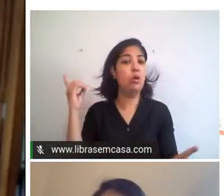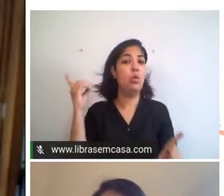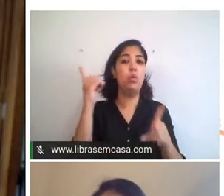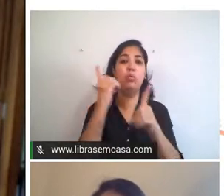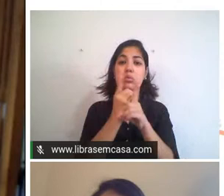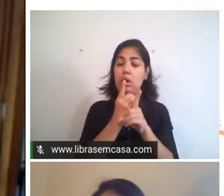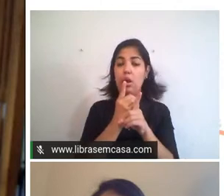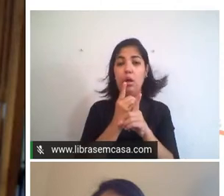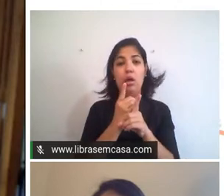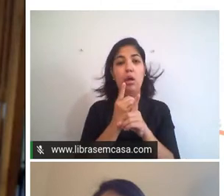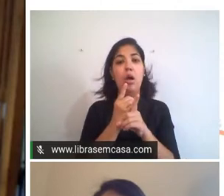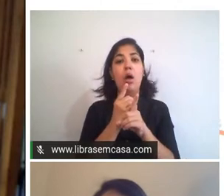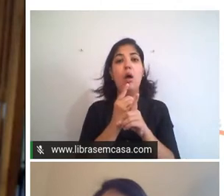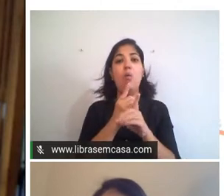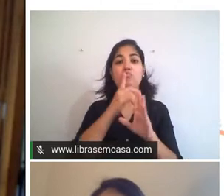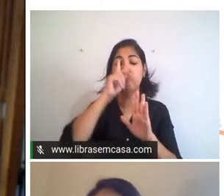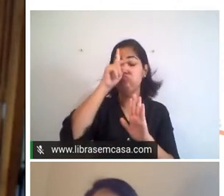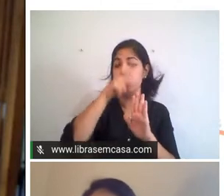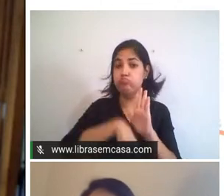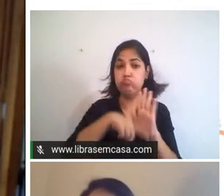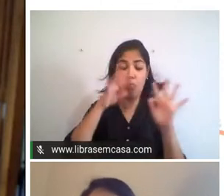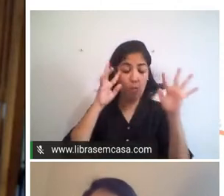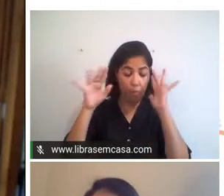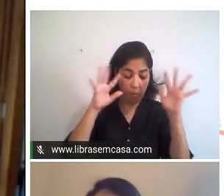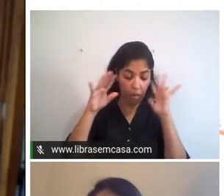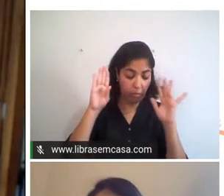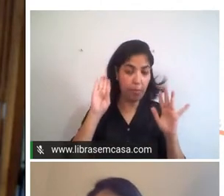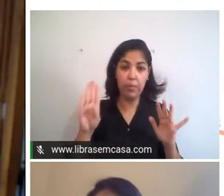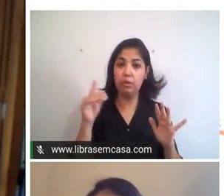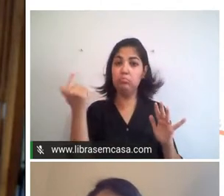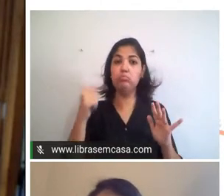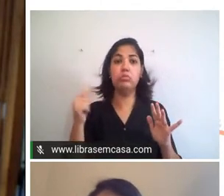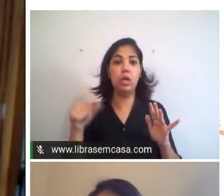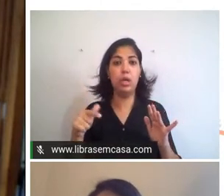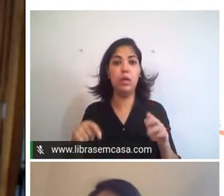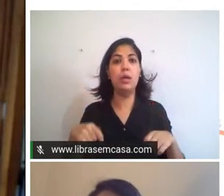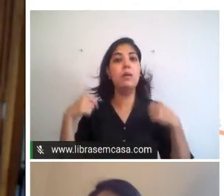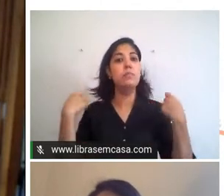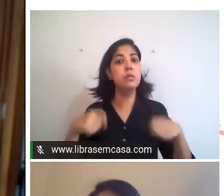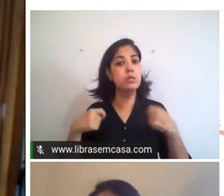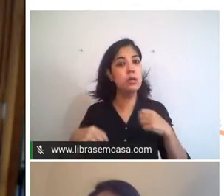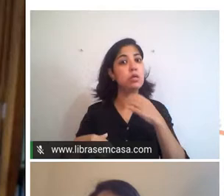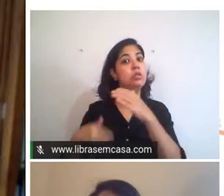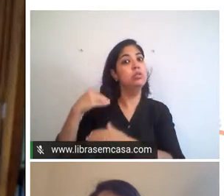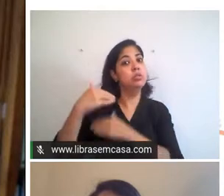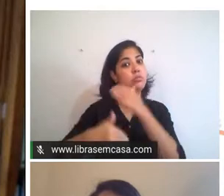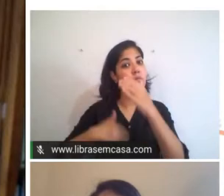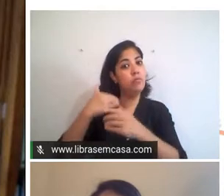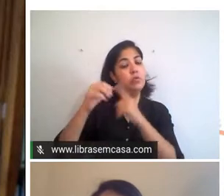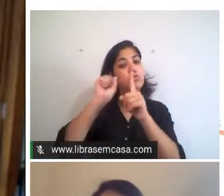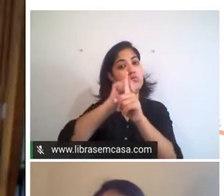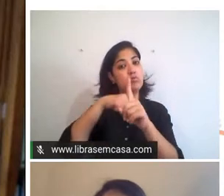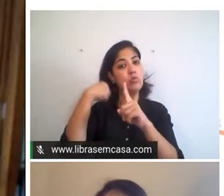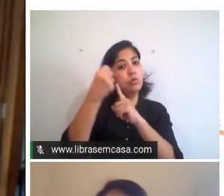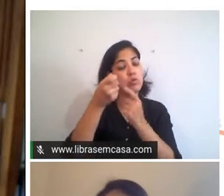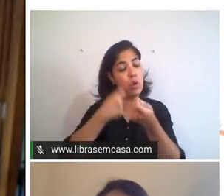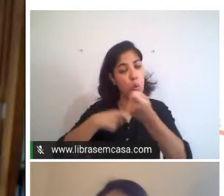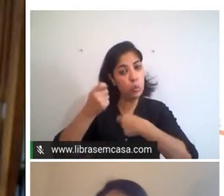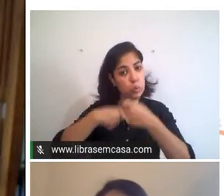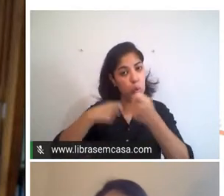B e não temos outra opção senão levar o desenvolvimento socioeconômico do nosso planeta